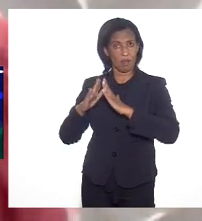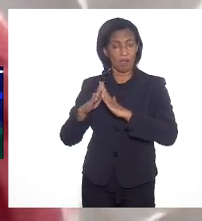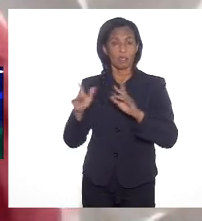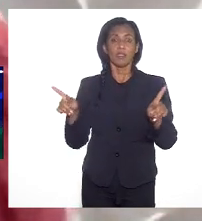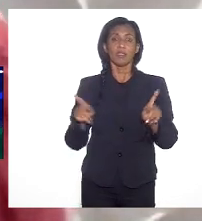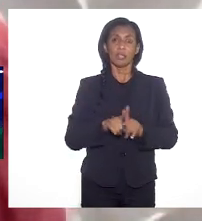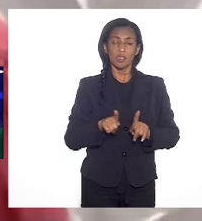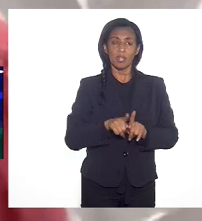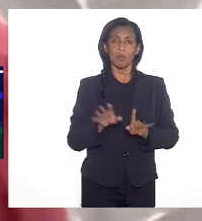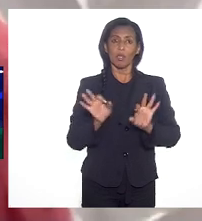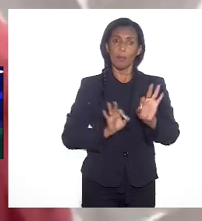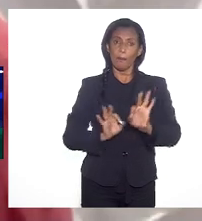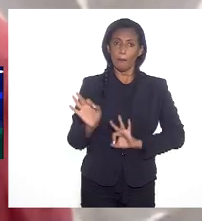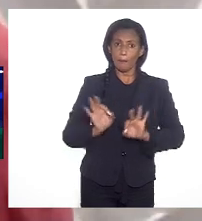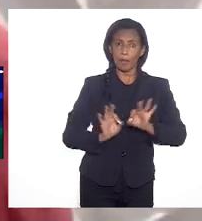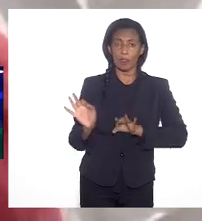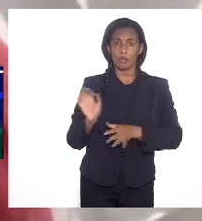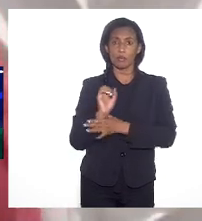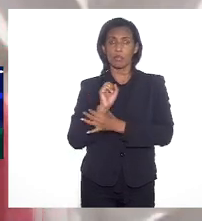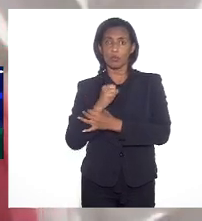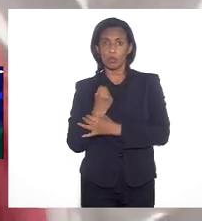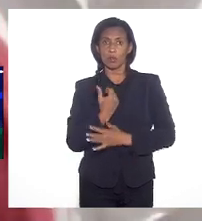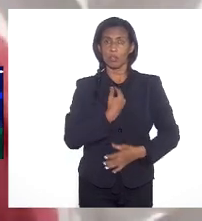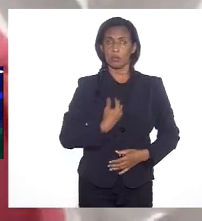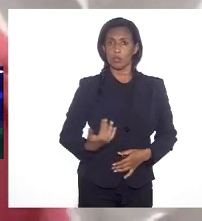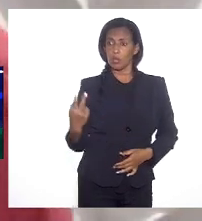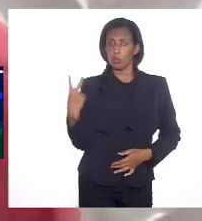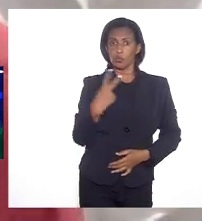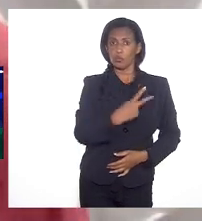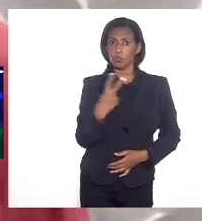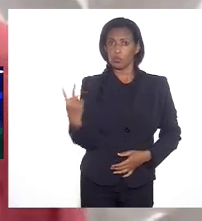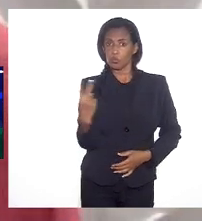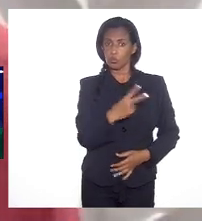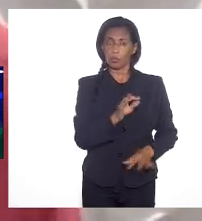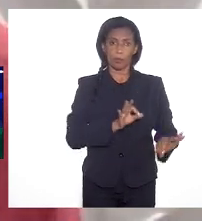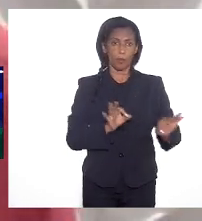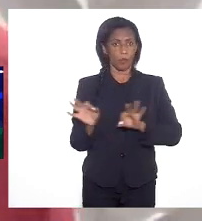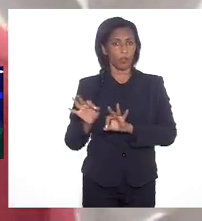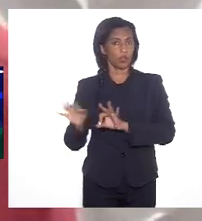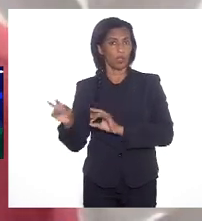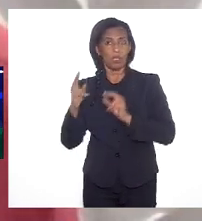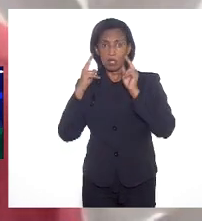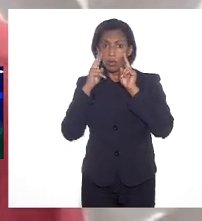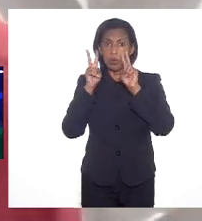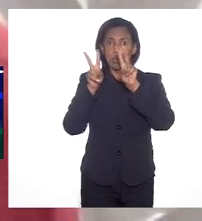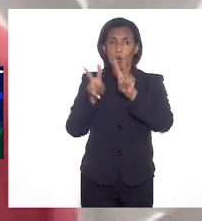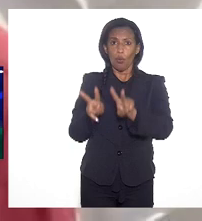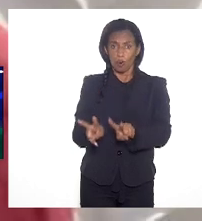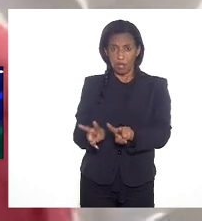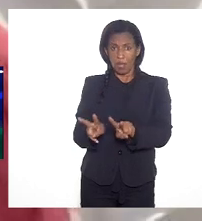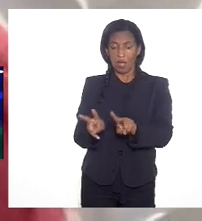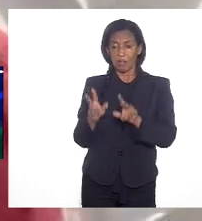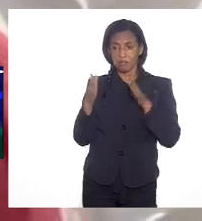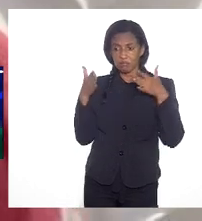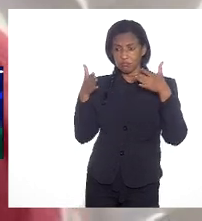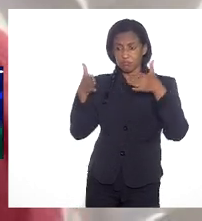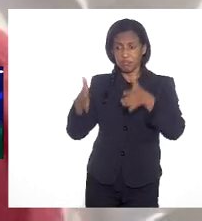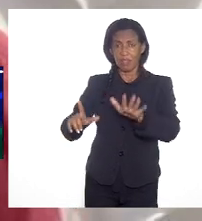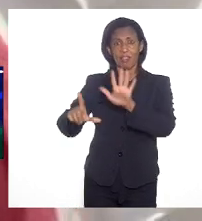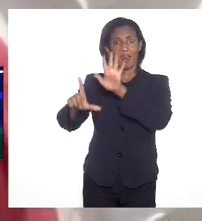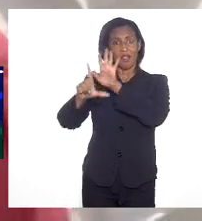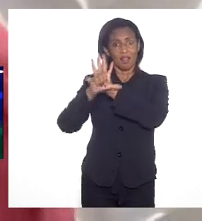Plano Nacional de Segurança Pública. E em ambos esses planos, há um olhar para o enfrentamento da